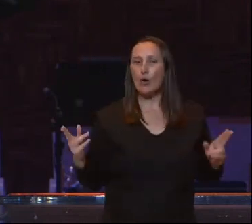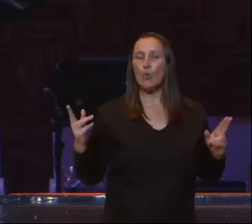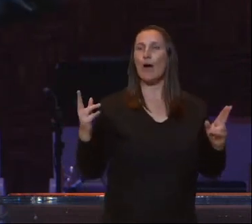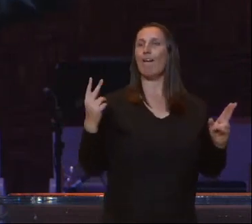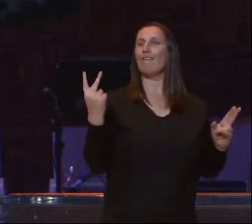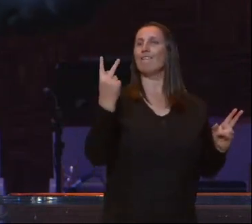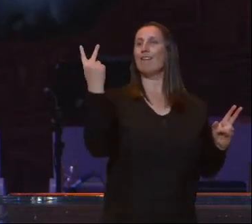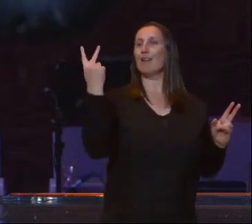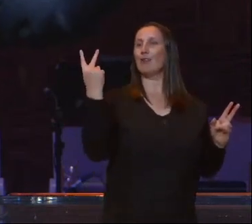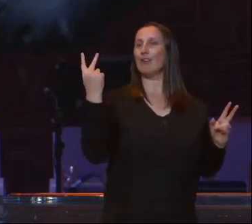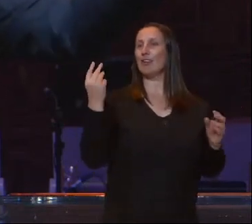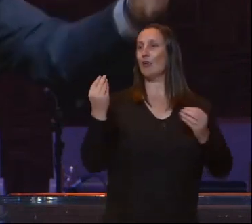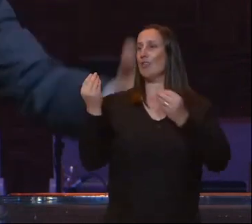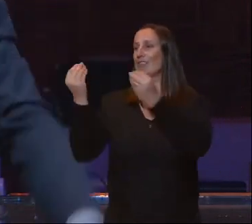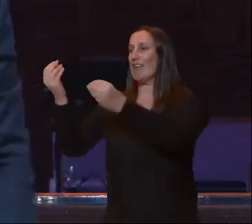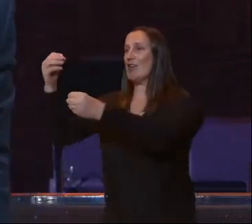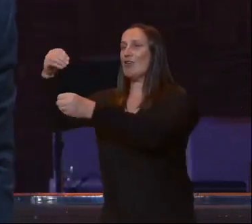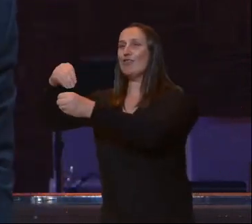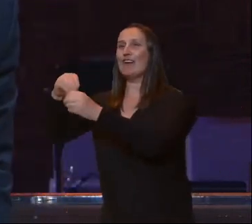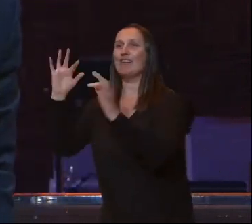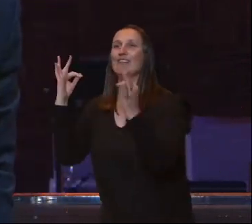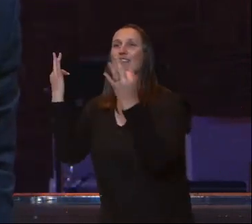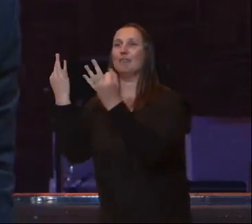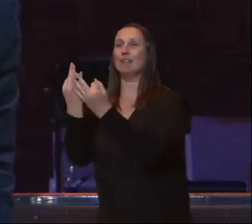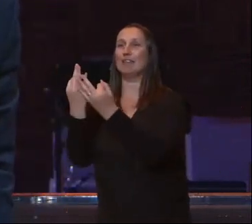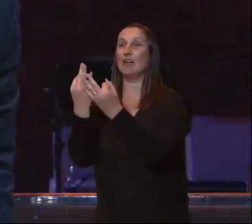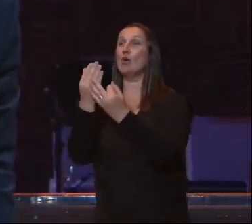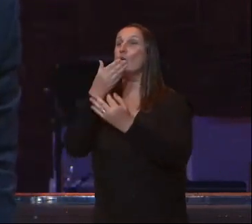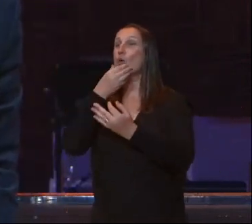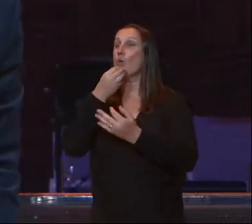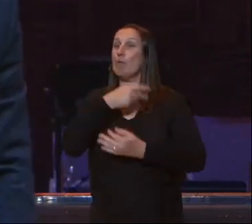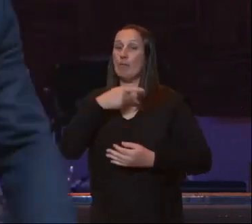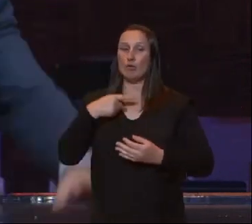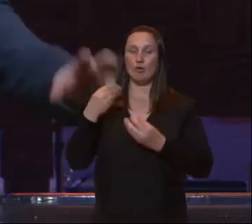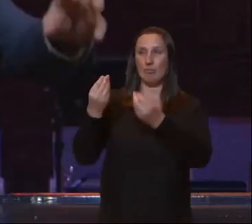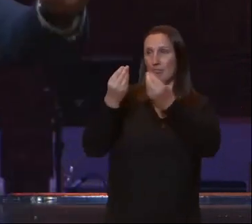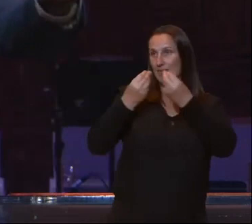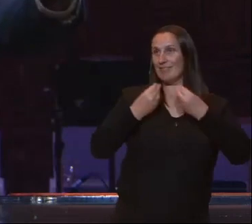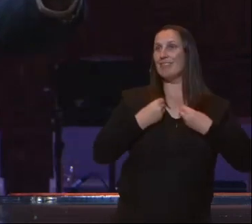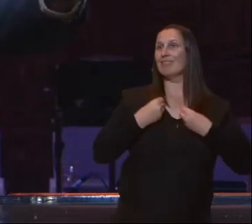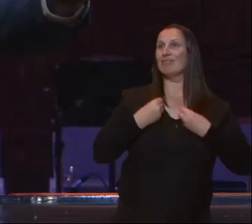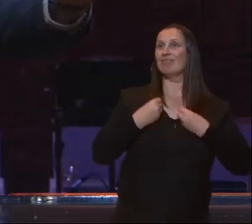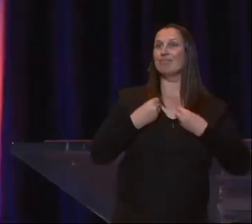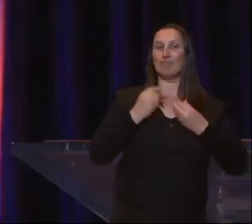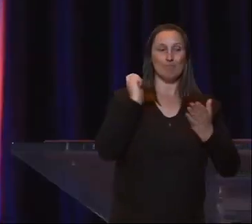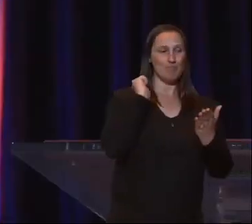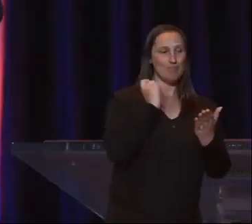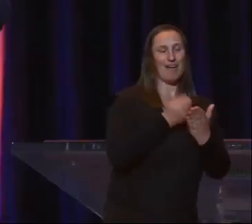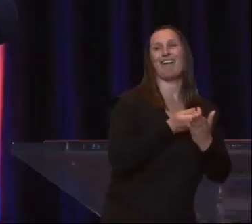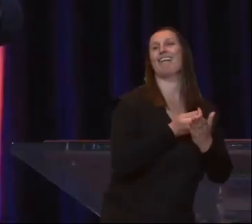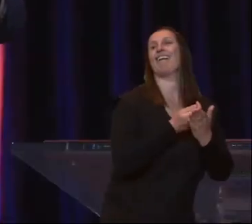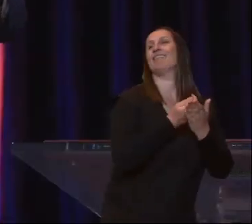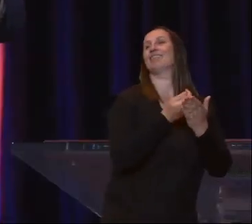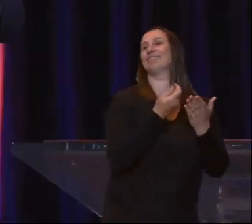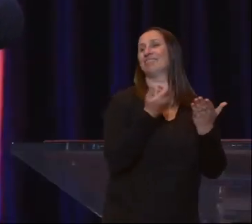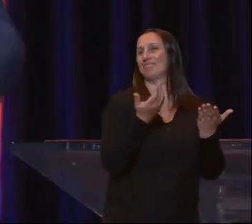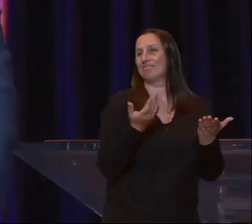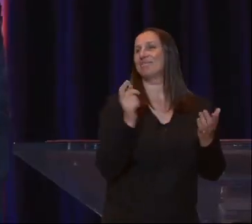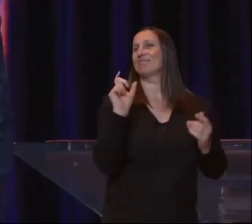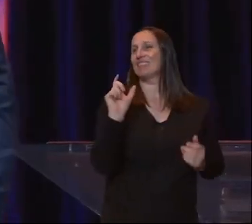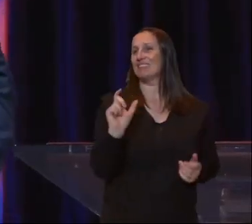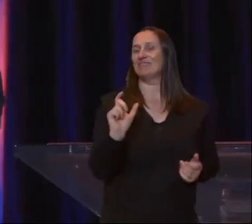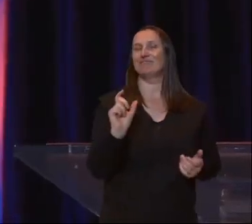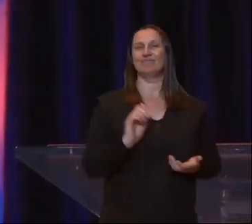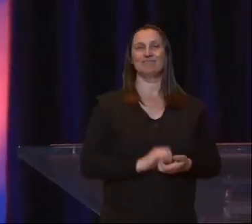família. Existe um Deus que é poderoso. Ele é o nosso resgatador.